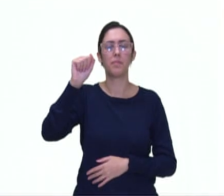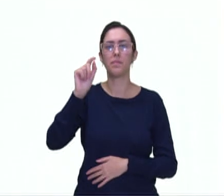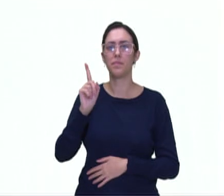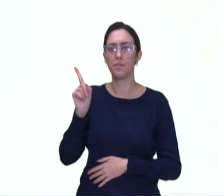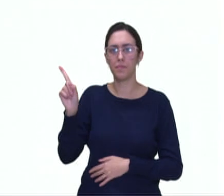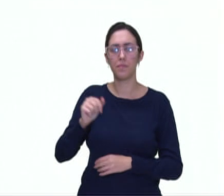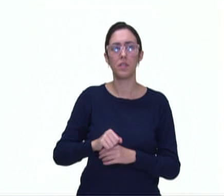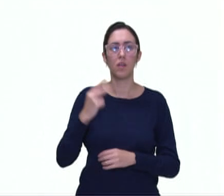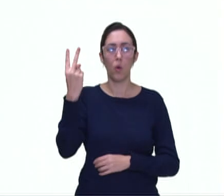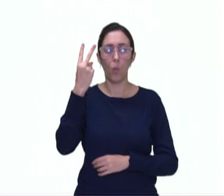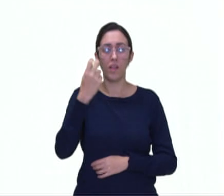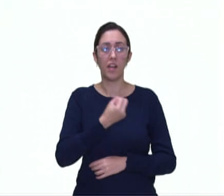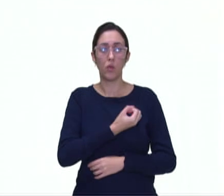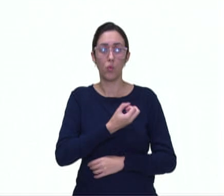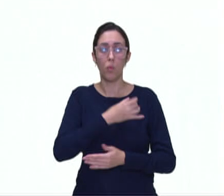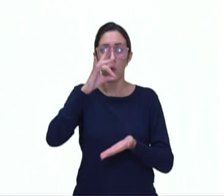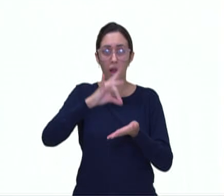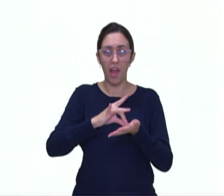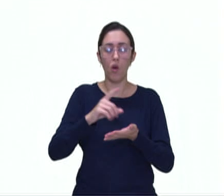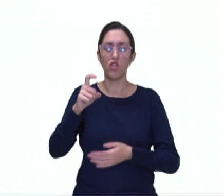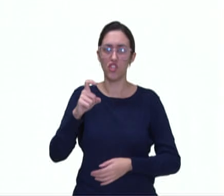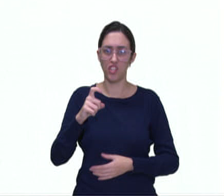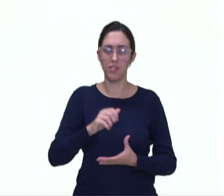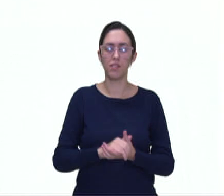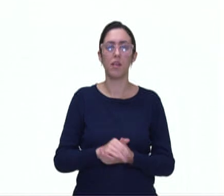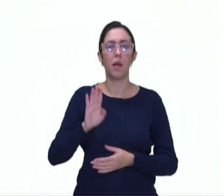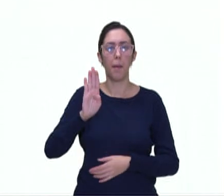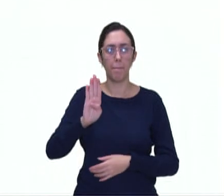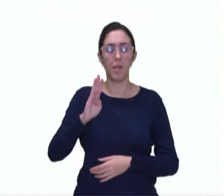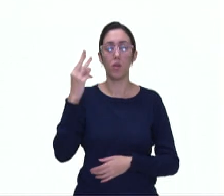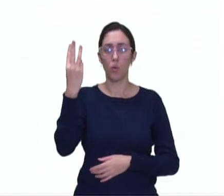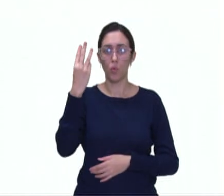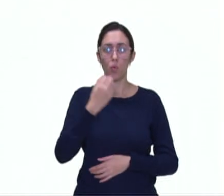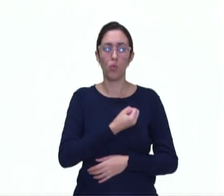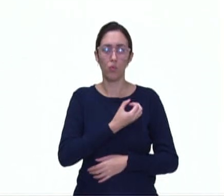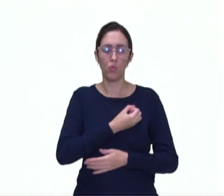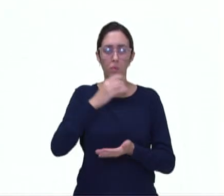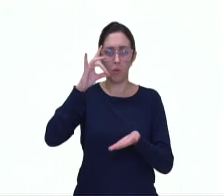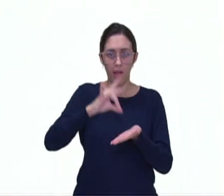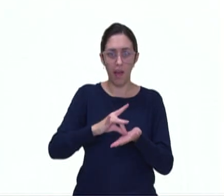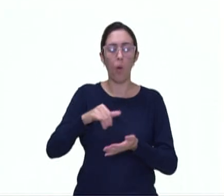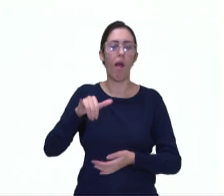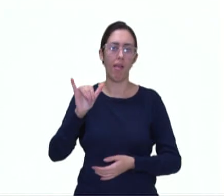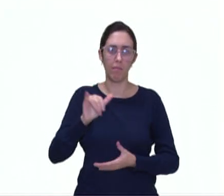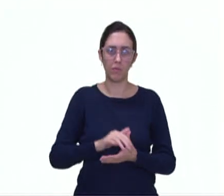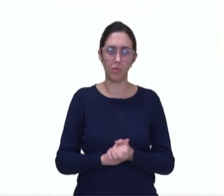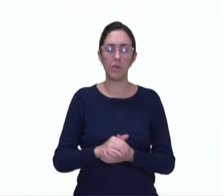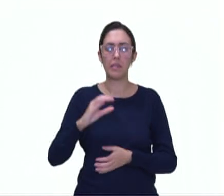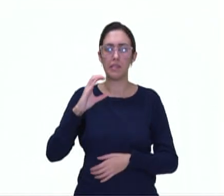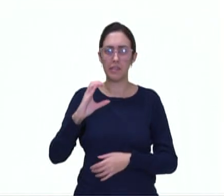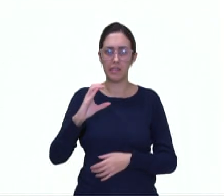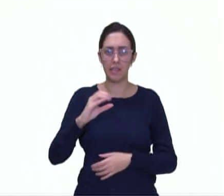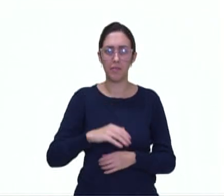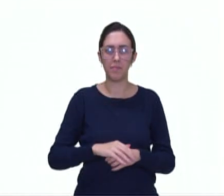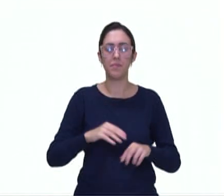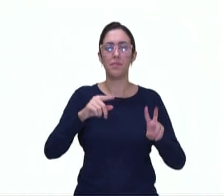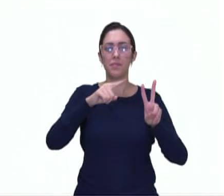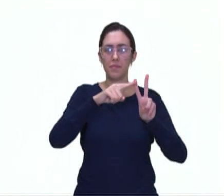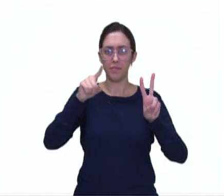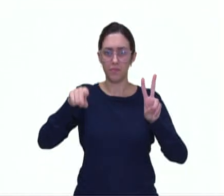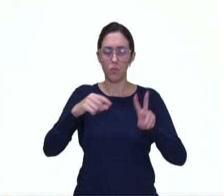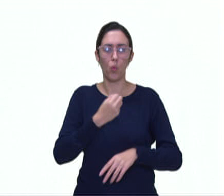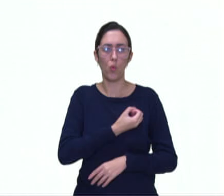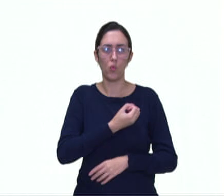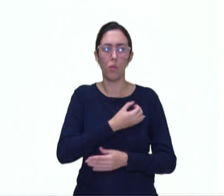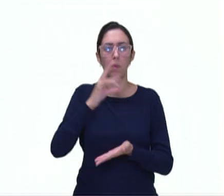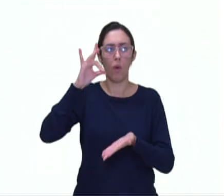do número real x. Letra B, o cubo do número real y. Letra C, a raiz quadrada do número